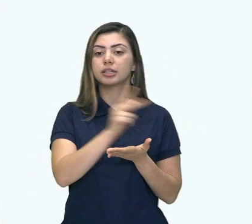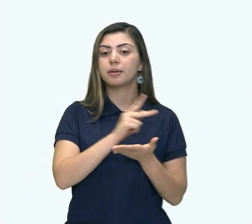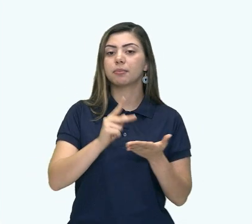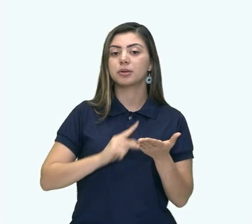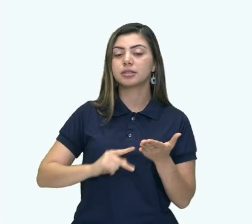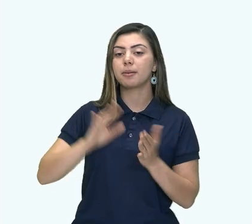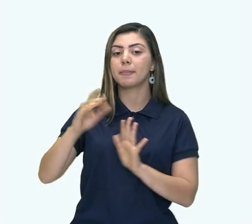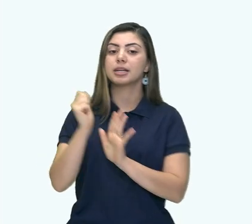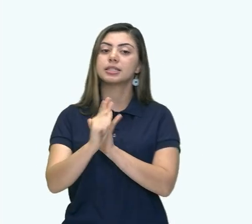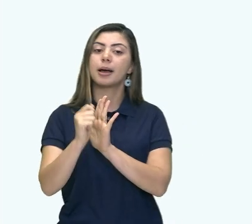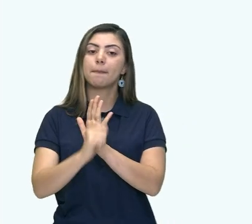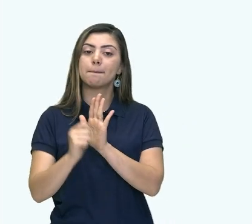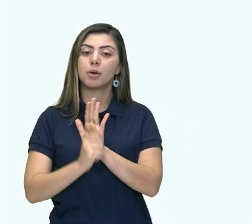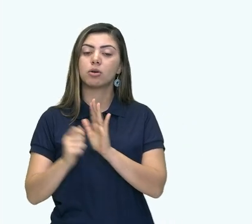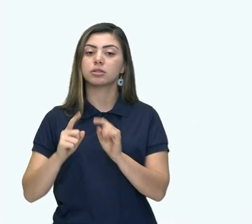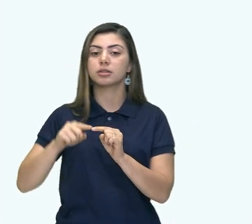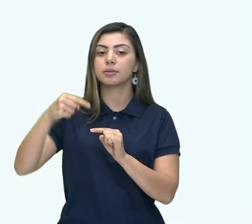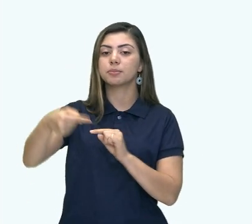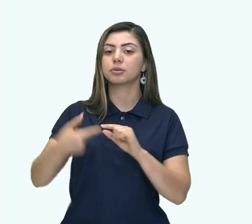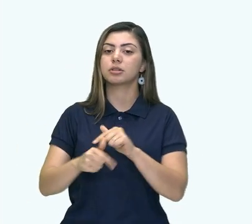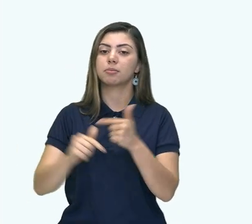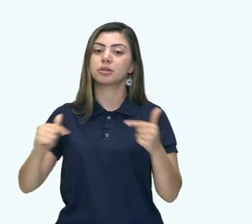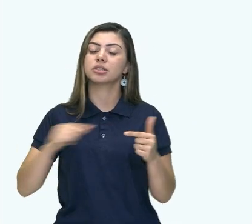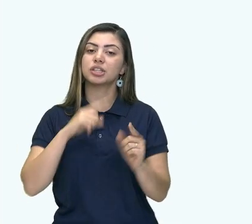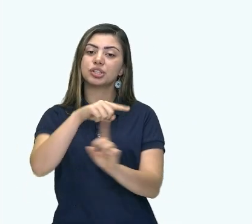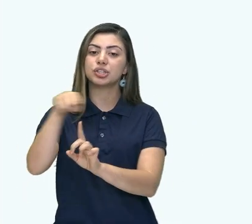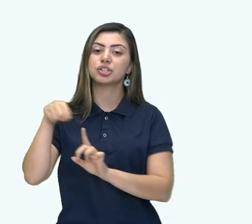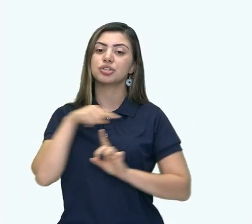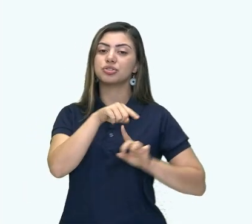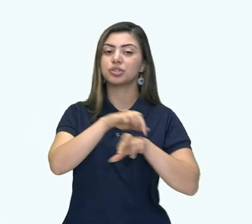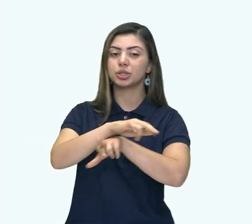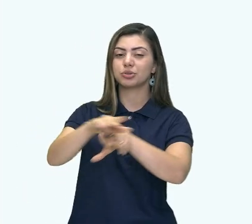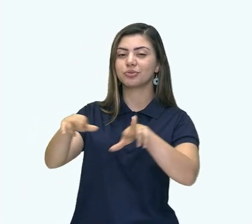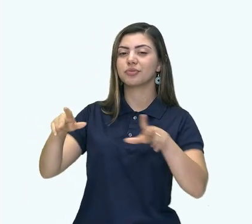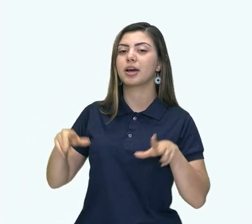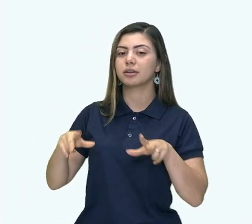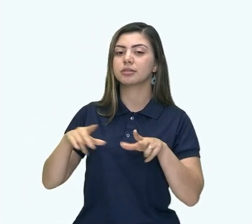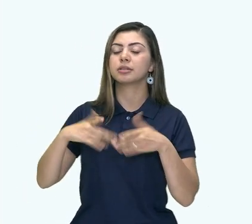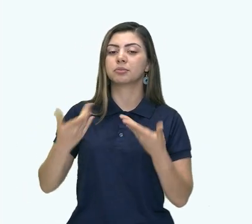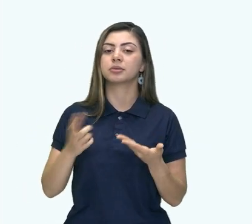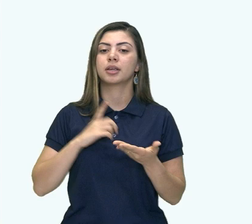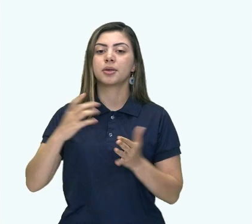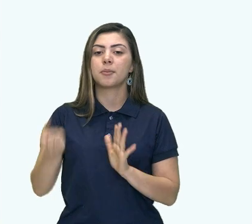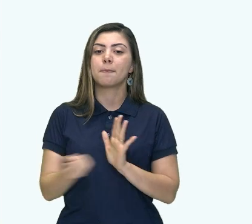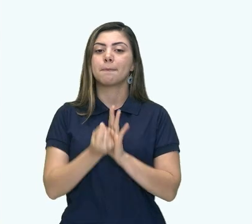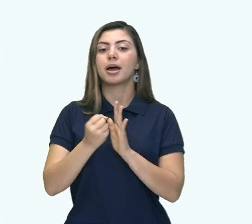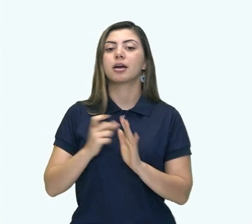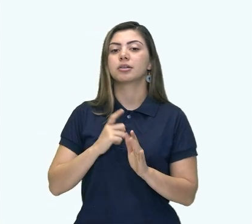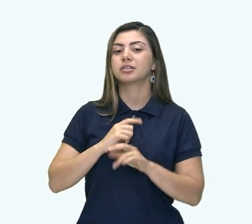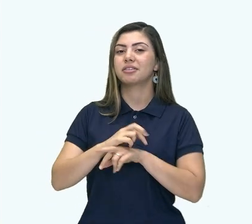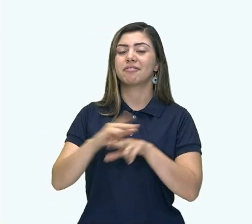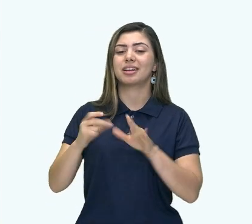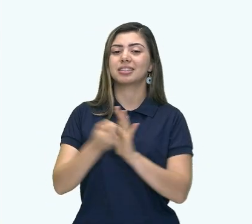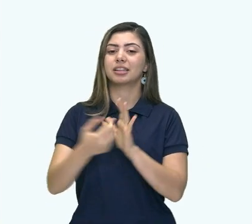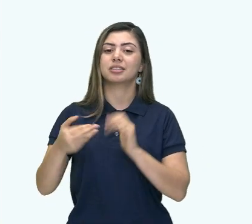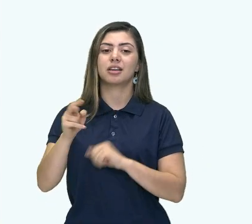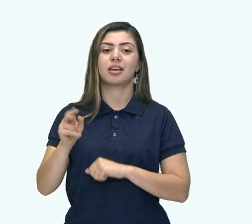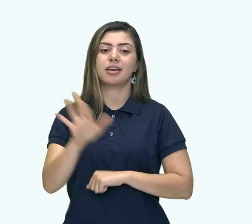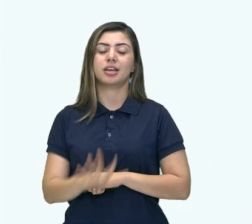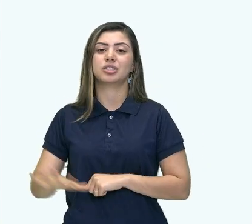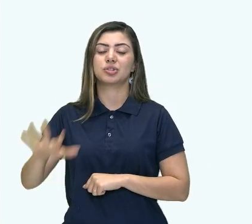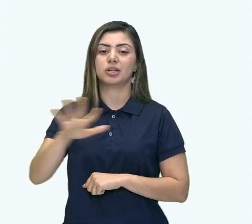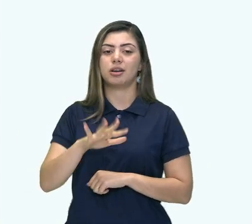a prosa pós-modernista seguia por diferentes estilos, marcadas por tendências diversas como